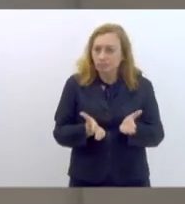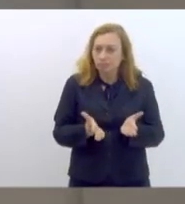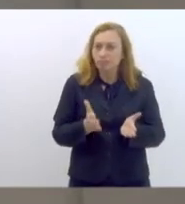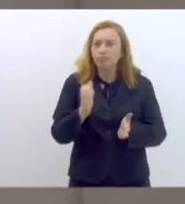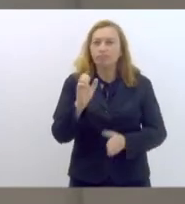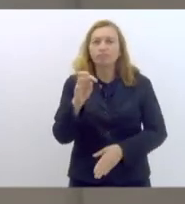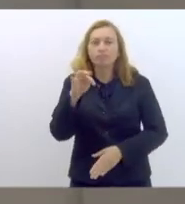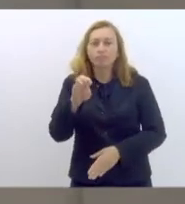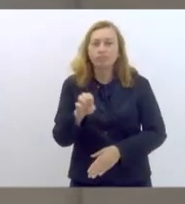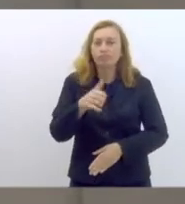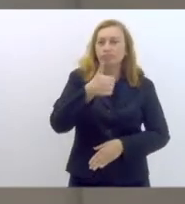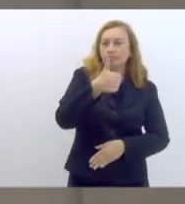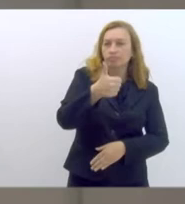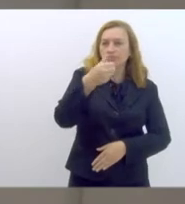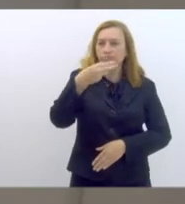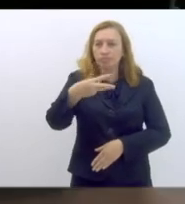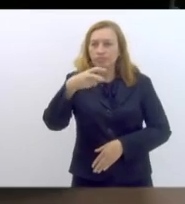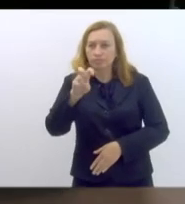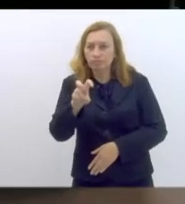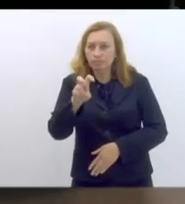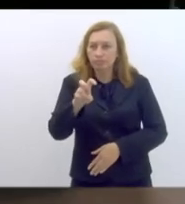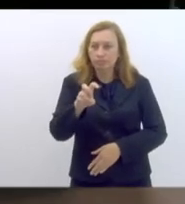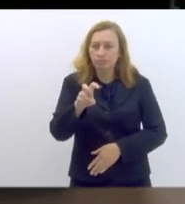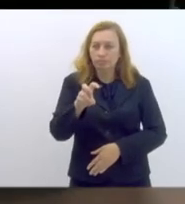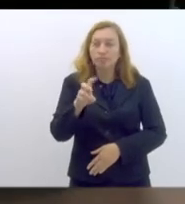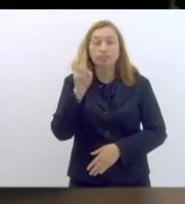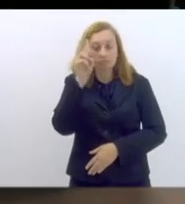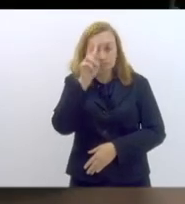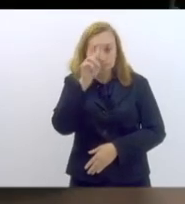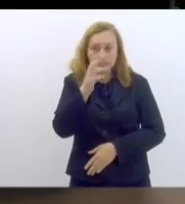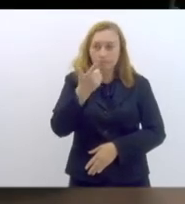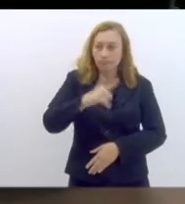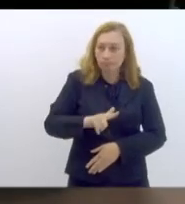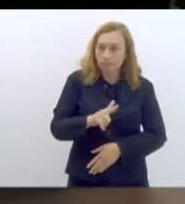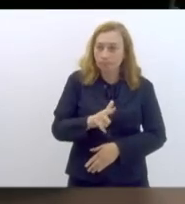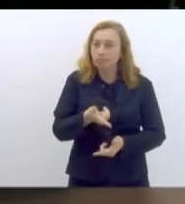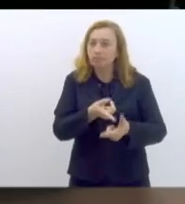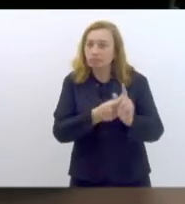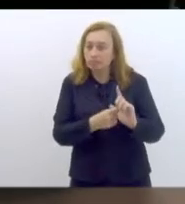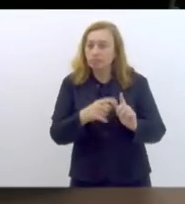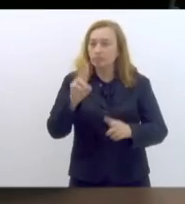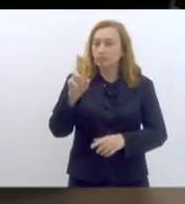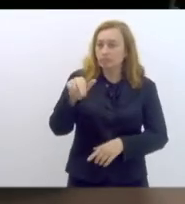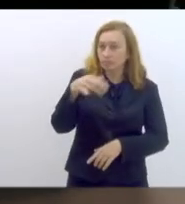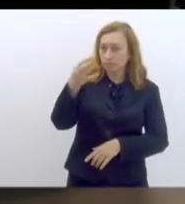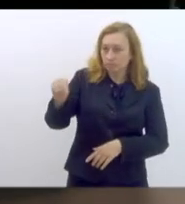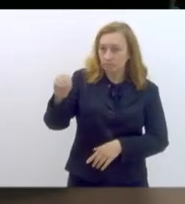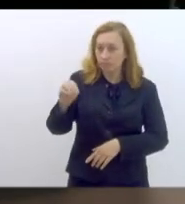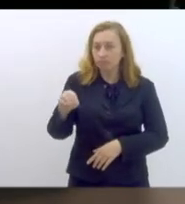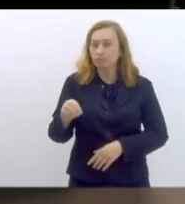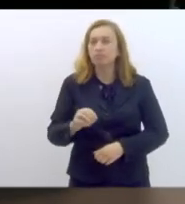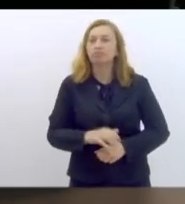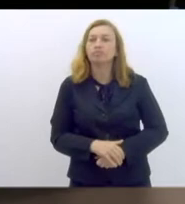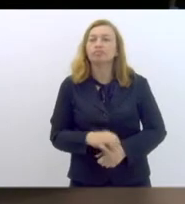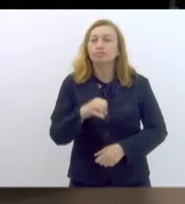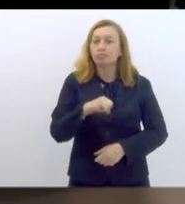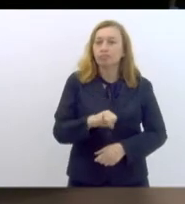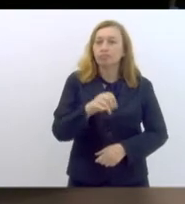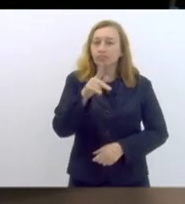está 135, né? Lembrando mais uma vez, saldo de dívida com a União. E se